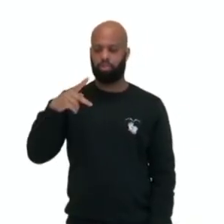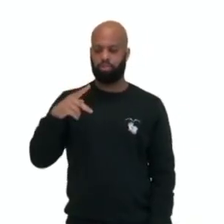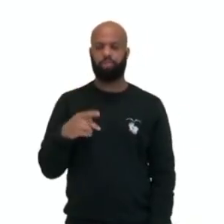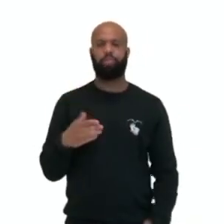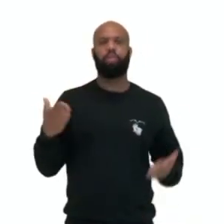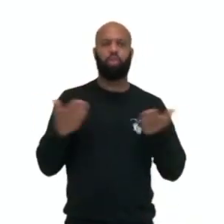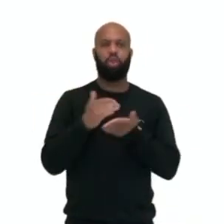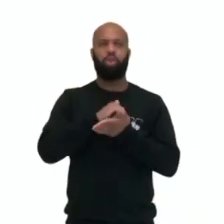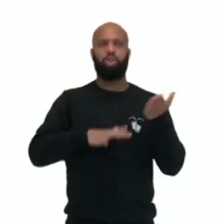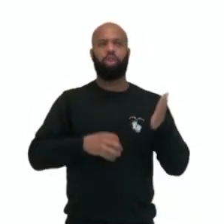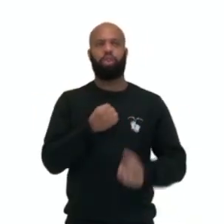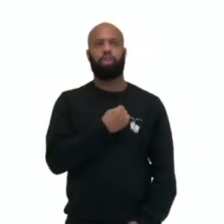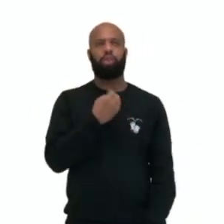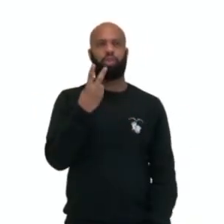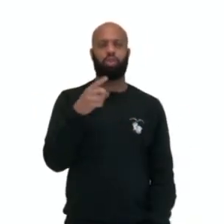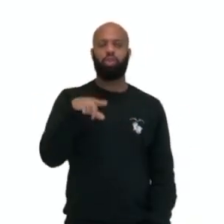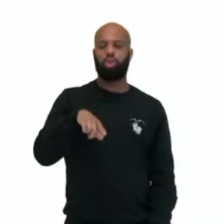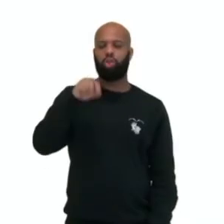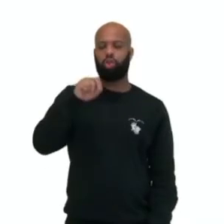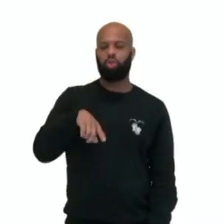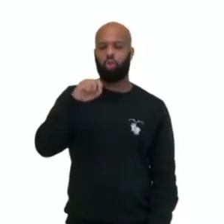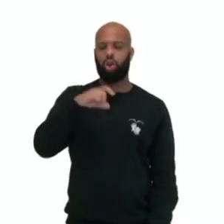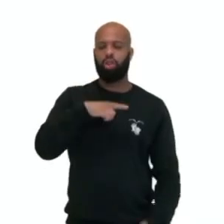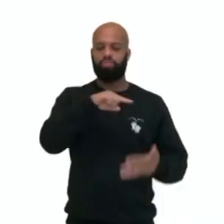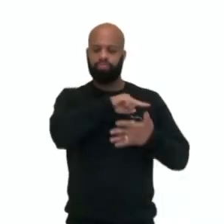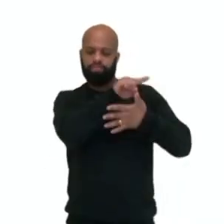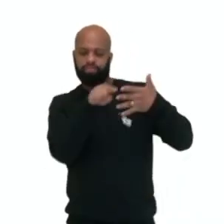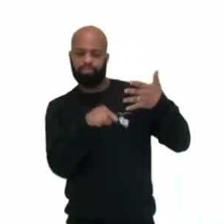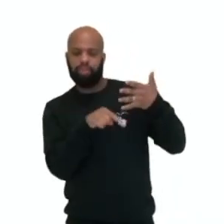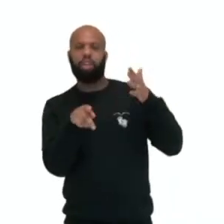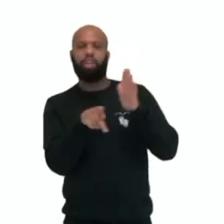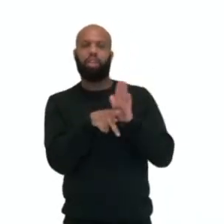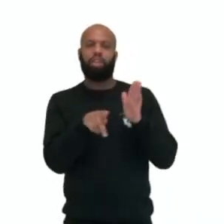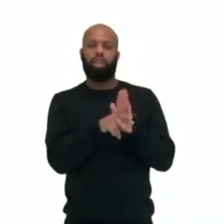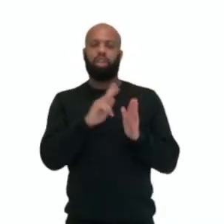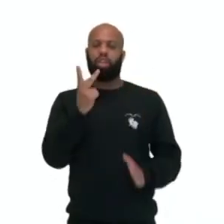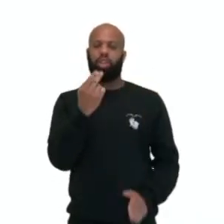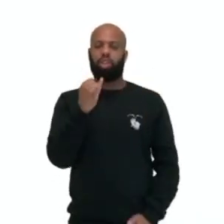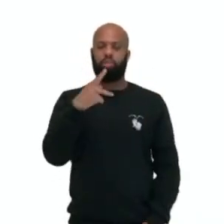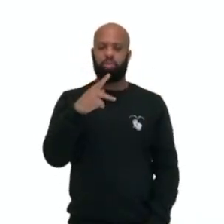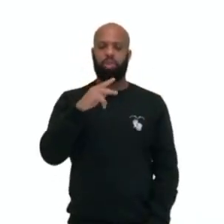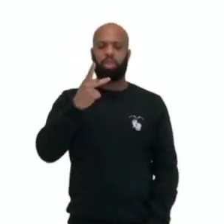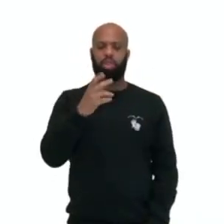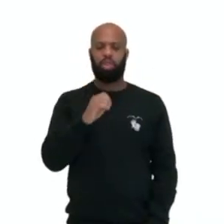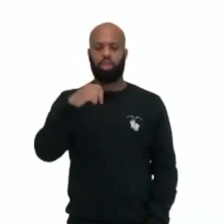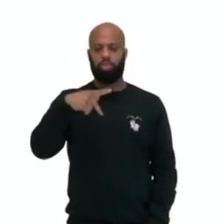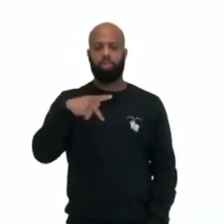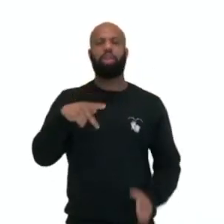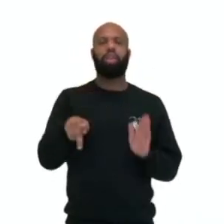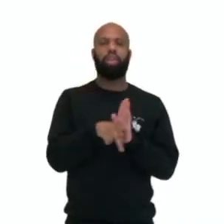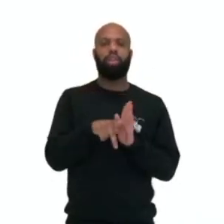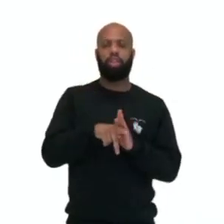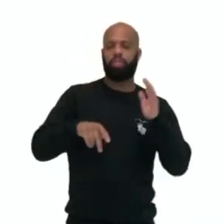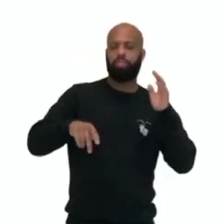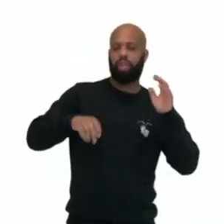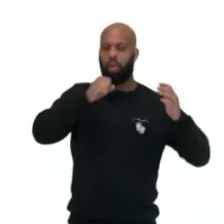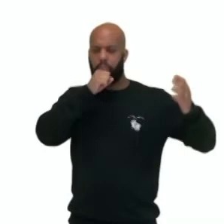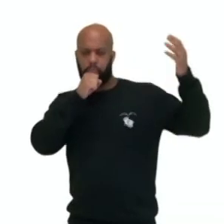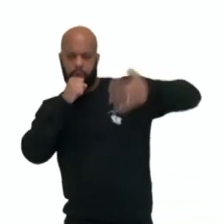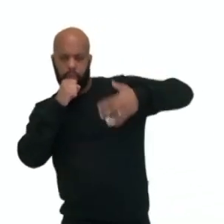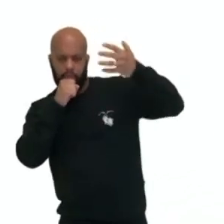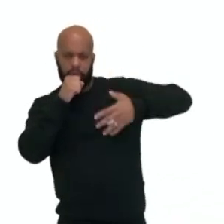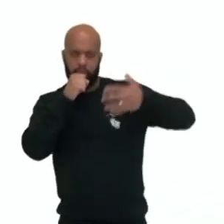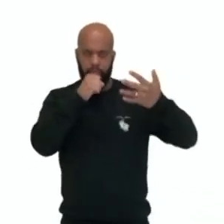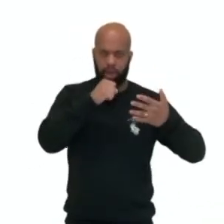Segunda atividade nossa então. Escolha um dos elementos do hip hop, o MC, o DJ, a dança, né, ou o